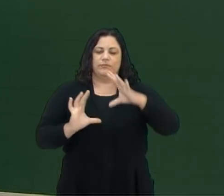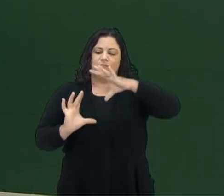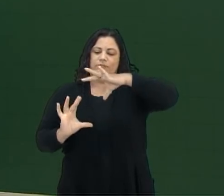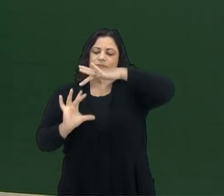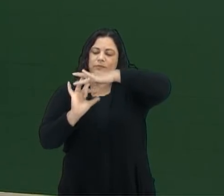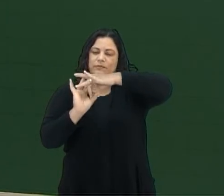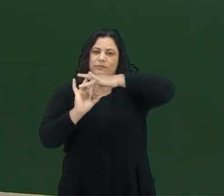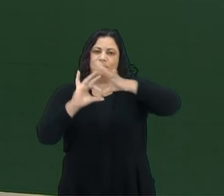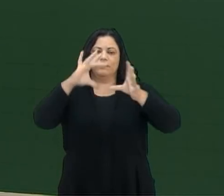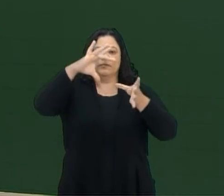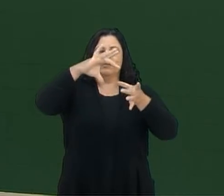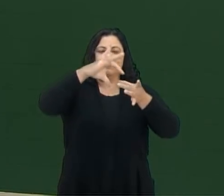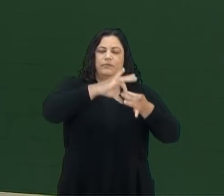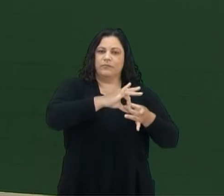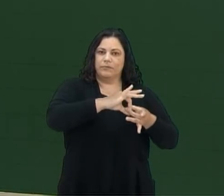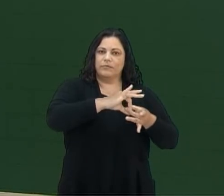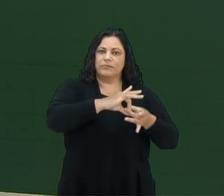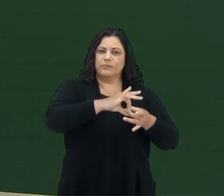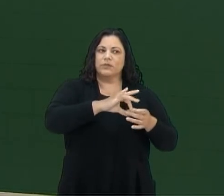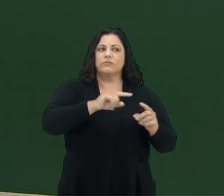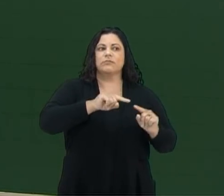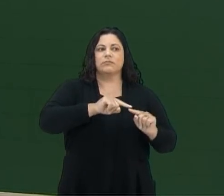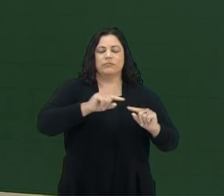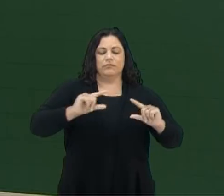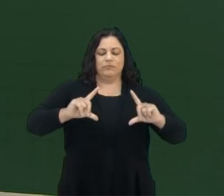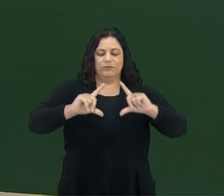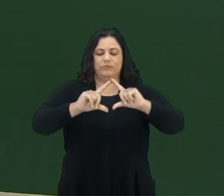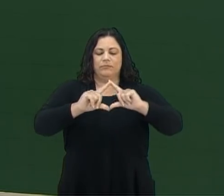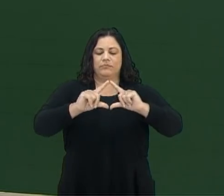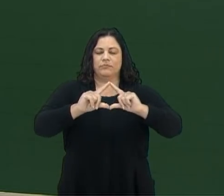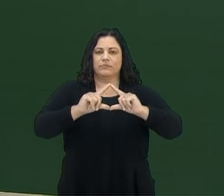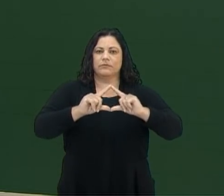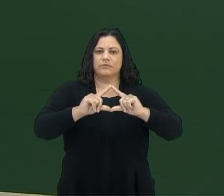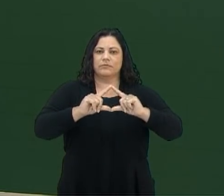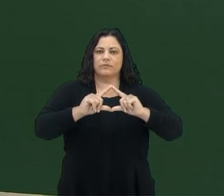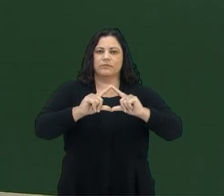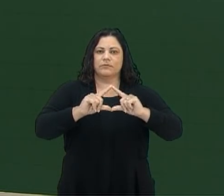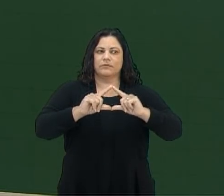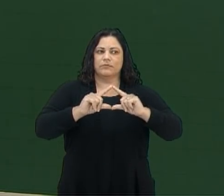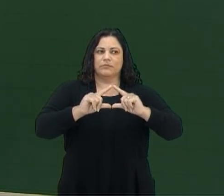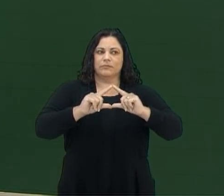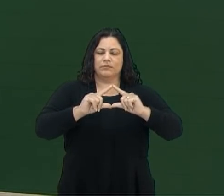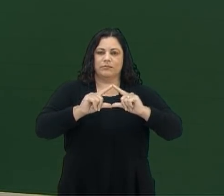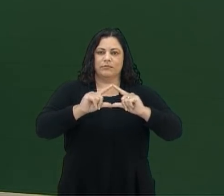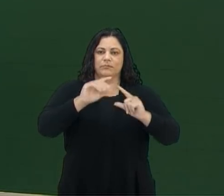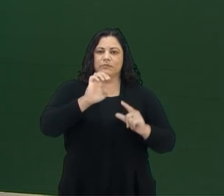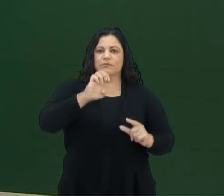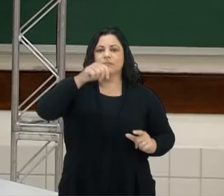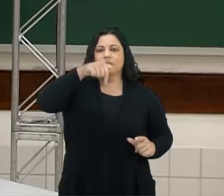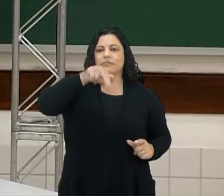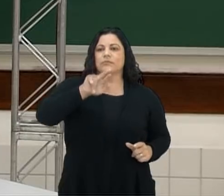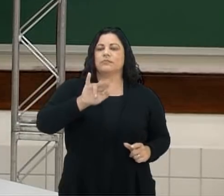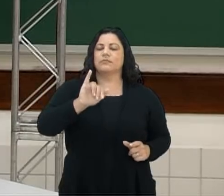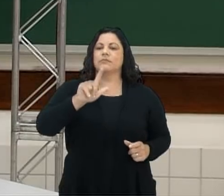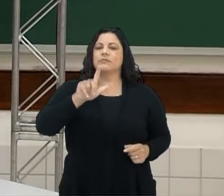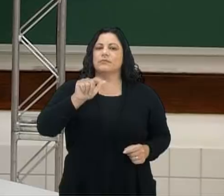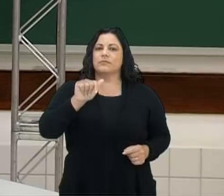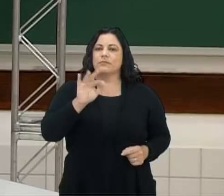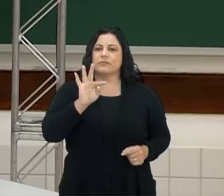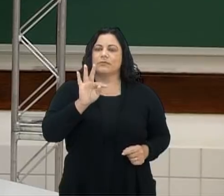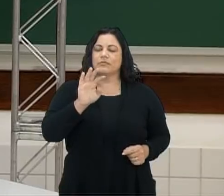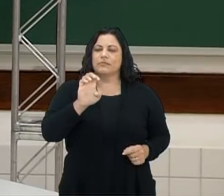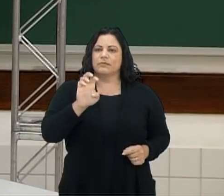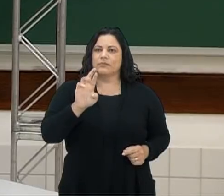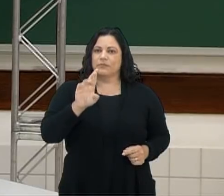C. E temos aqui o nosso triângulo equilátero, ok? Eu espero que vocês tenham conseguido